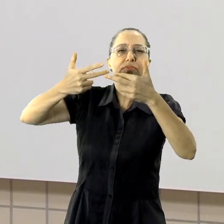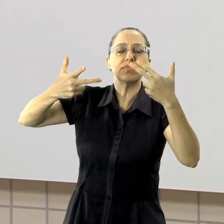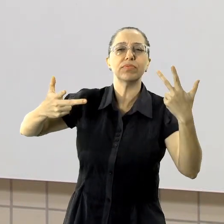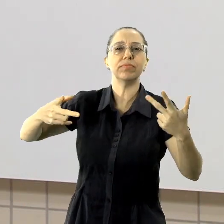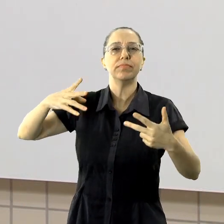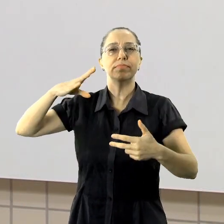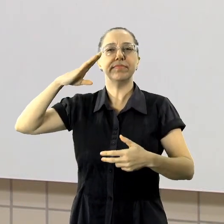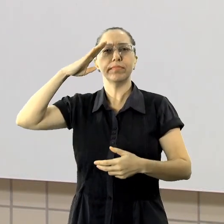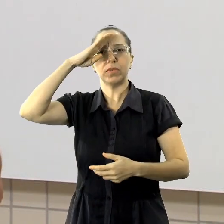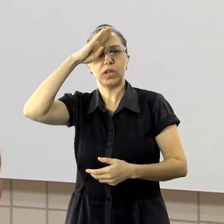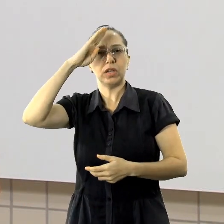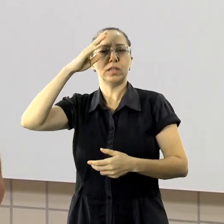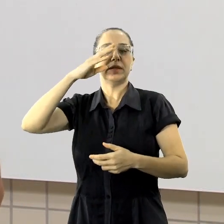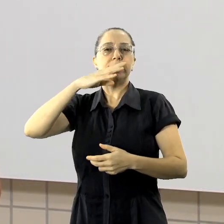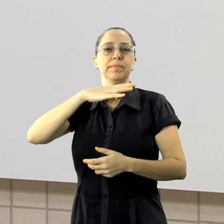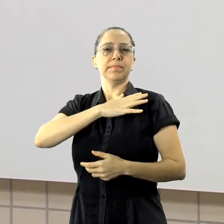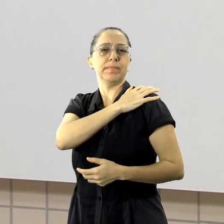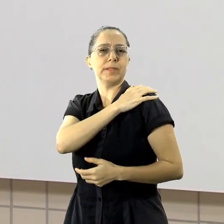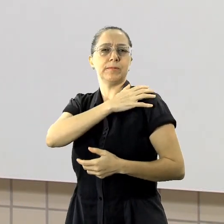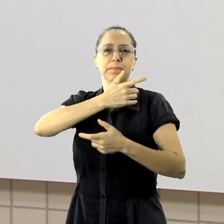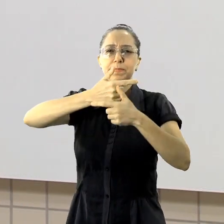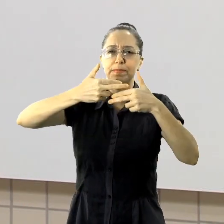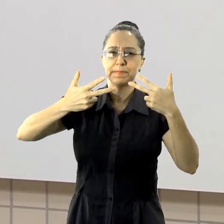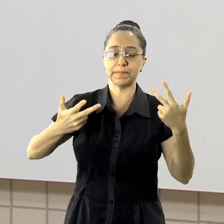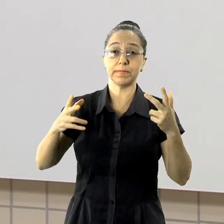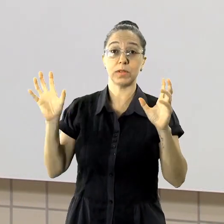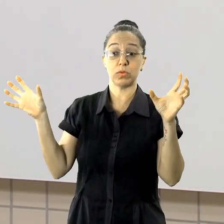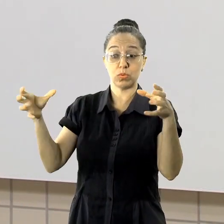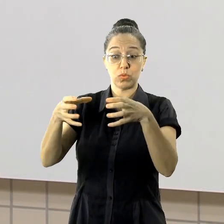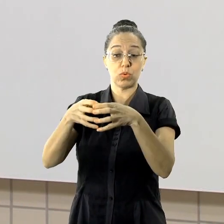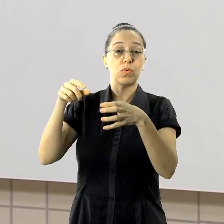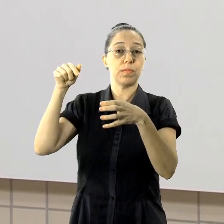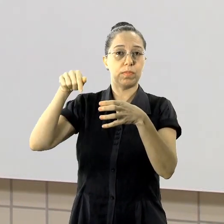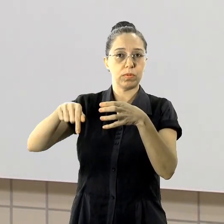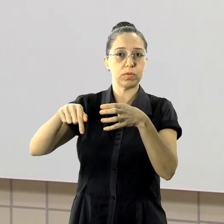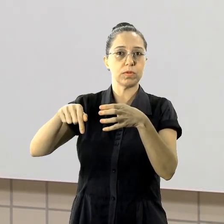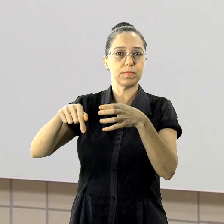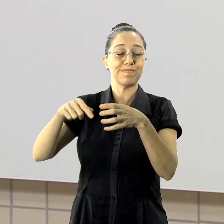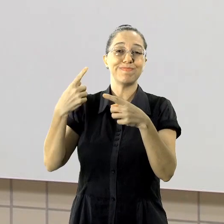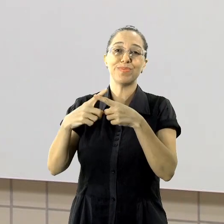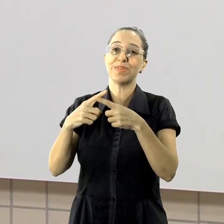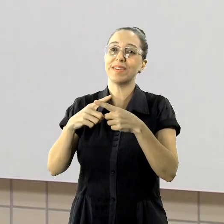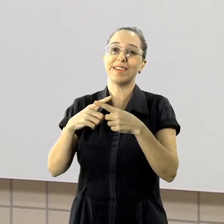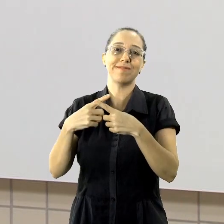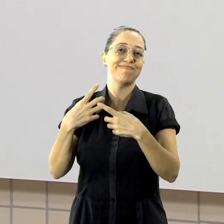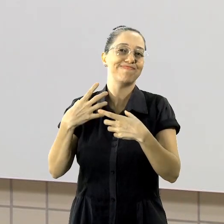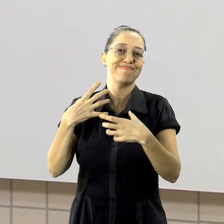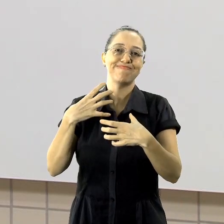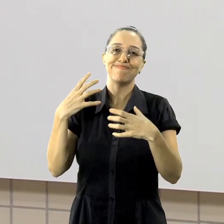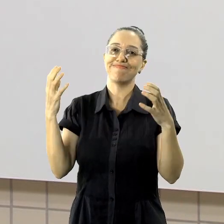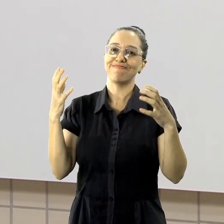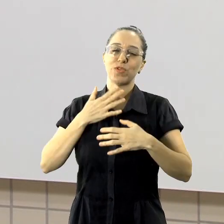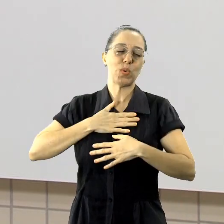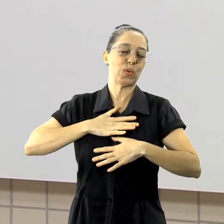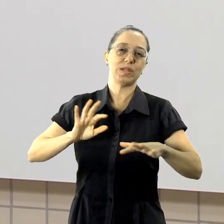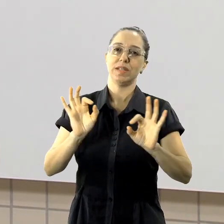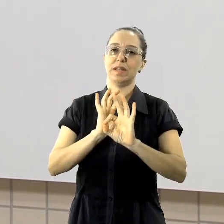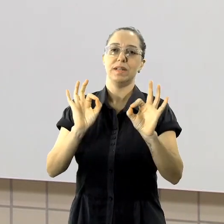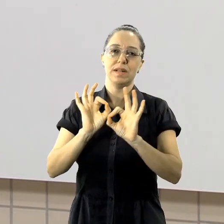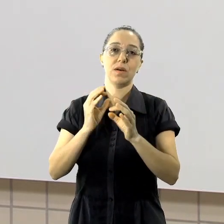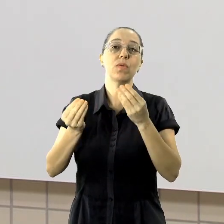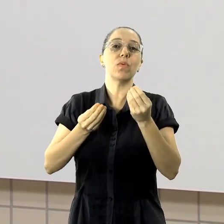capitães, cabos, eles se reuniram e estavam extremamente descontentes com a forma como o governo federal